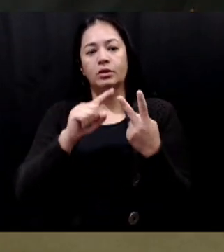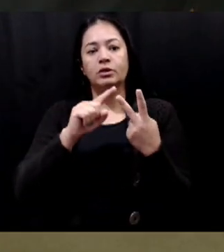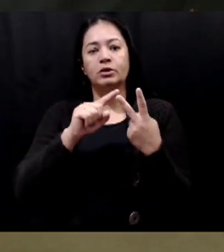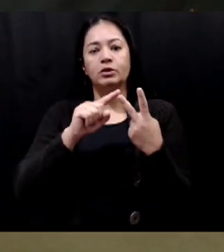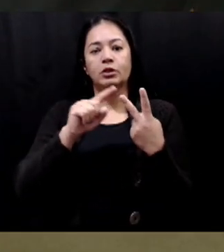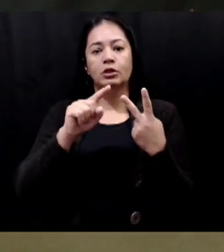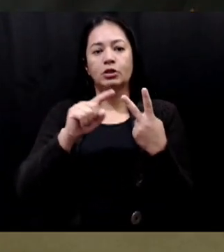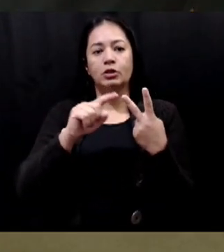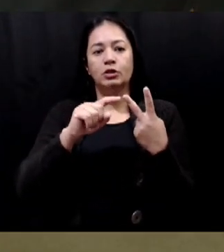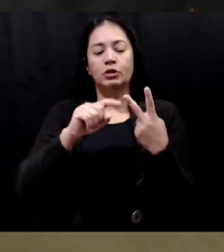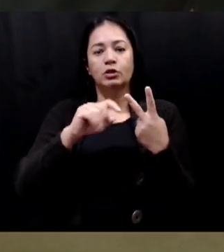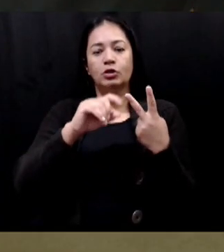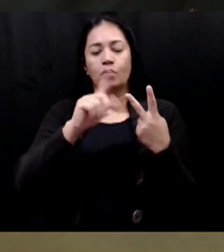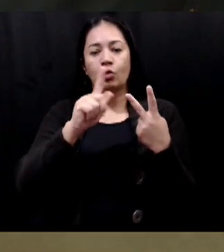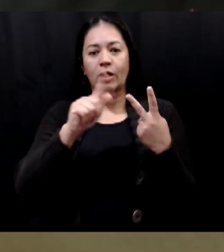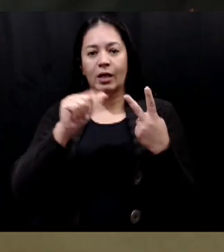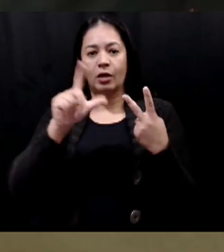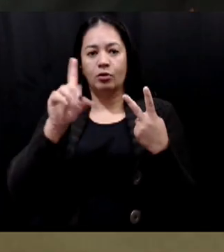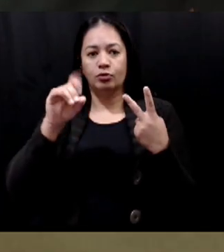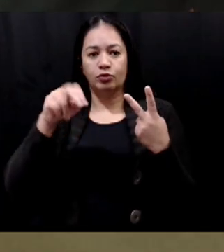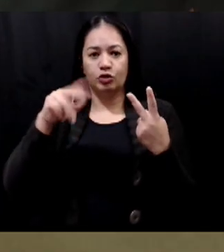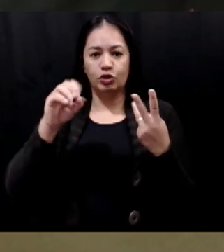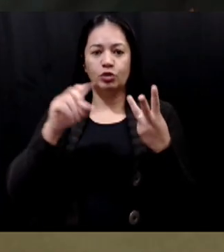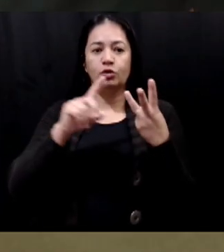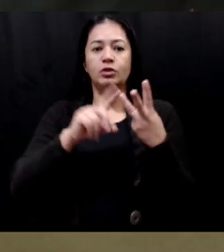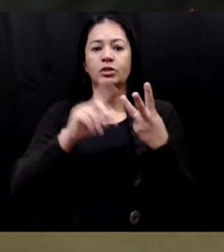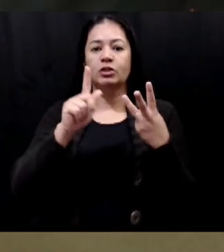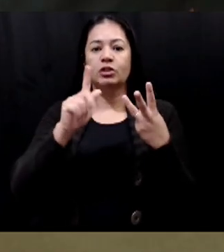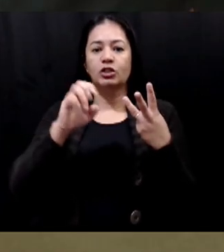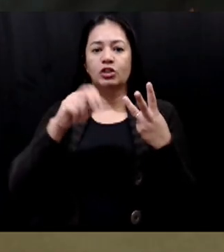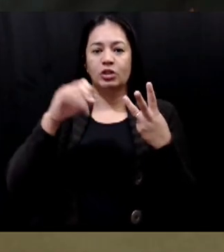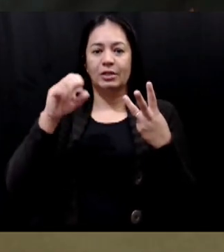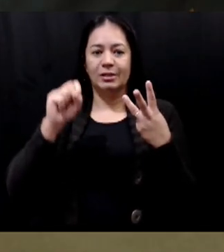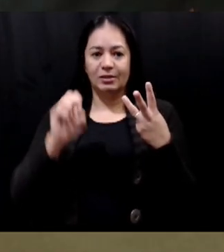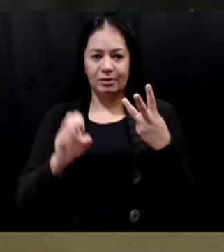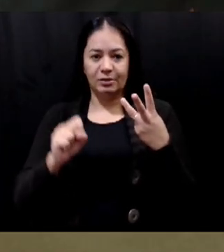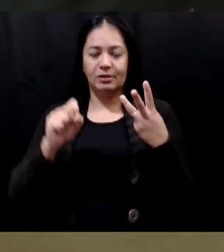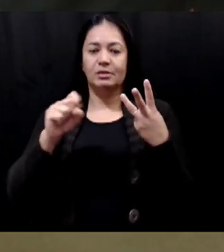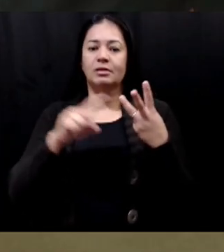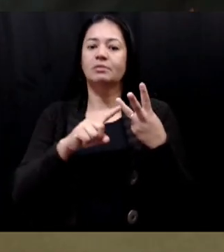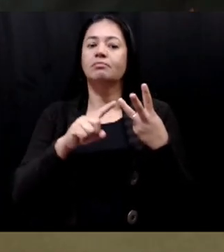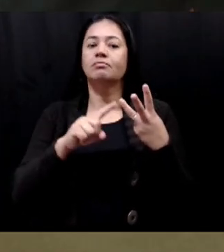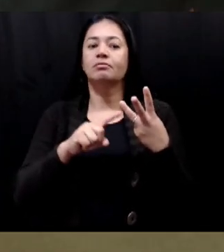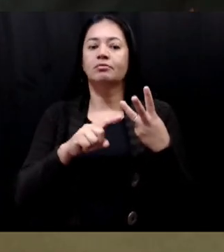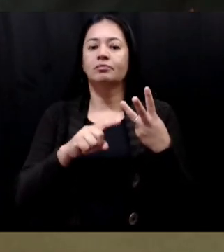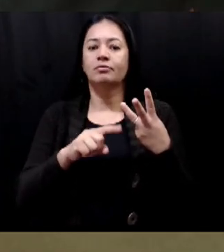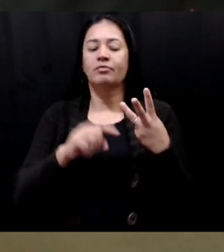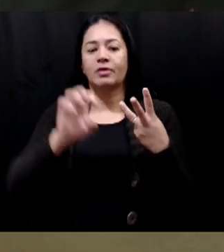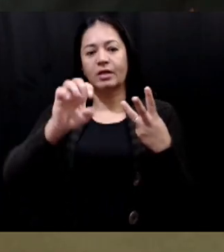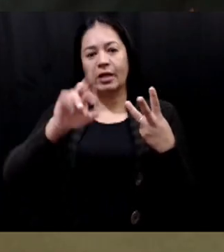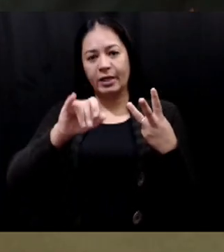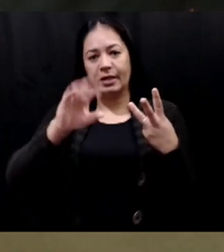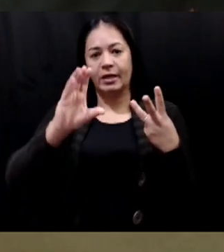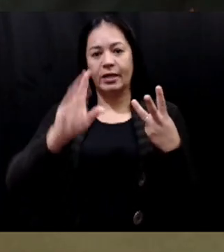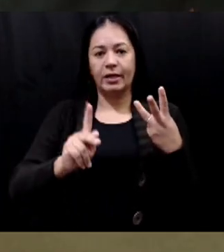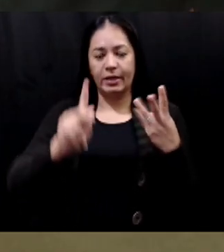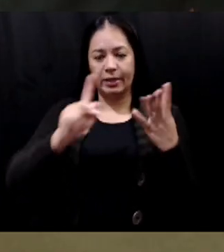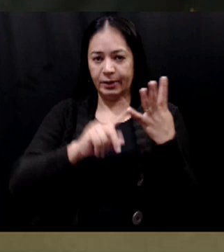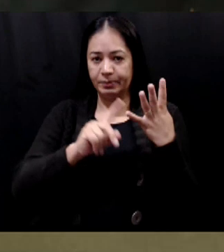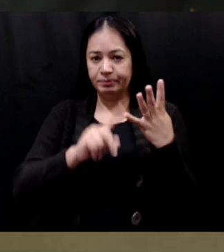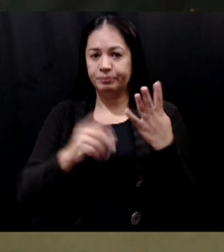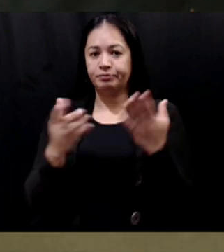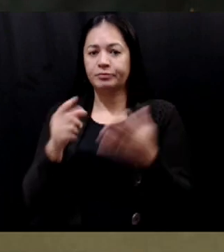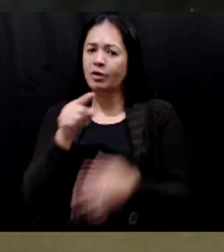e o CEO da Gênesis Inteligência Artificial, e também o Eric Silveira, né? Então, você é convidado